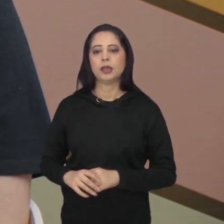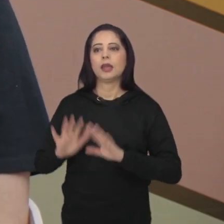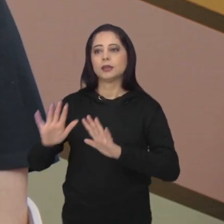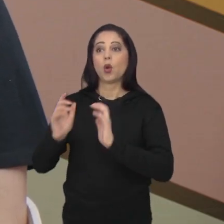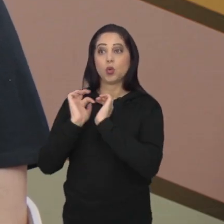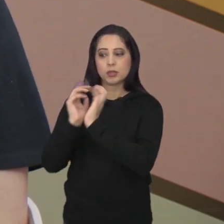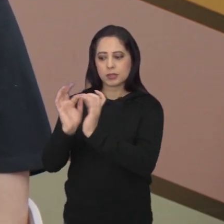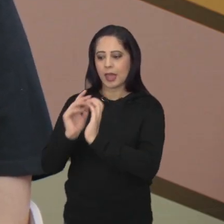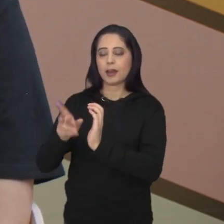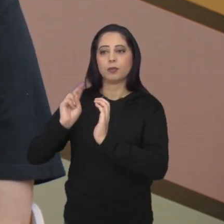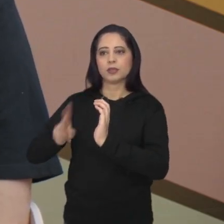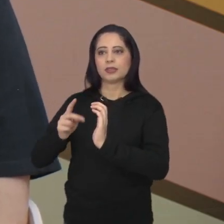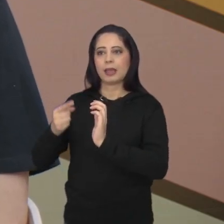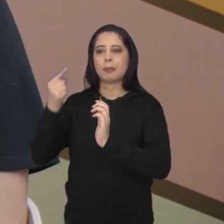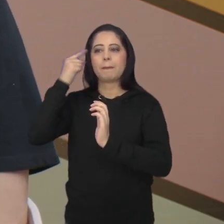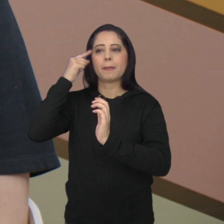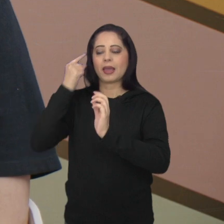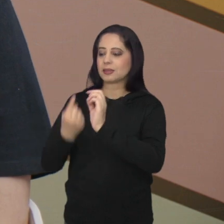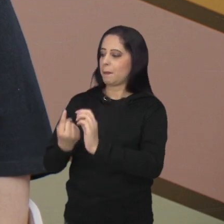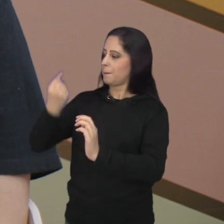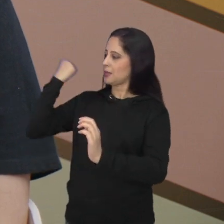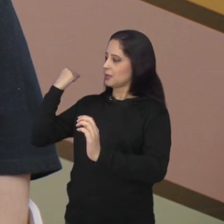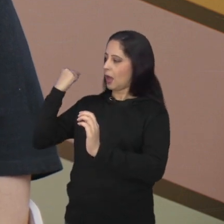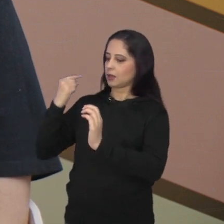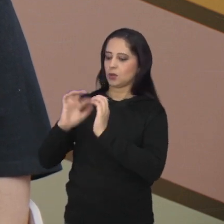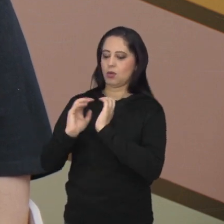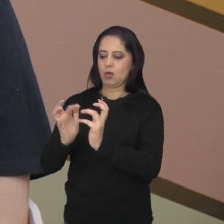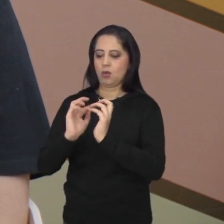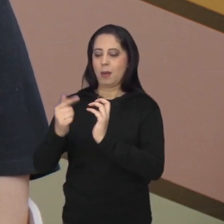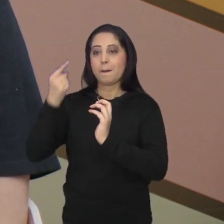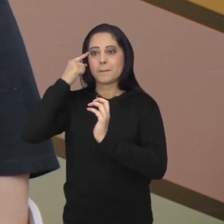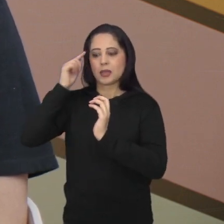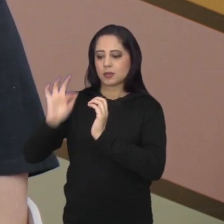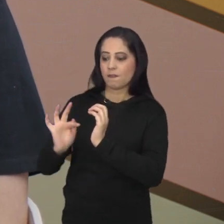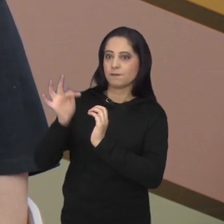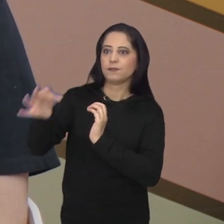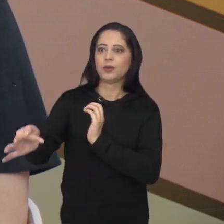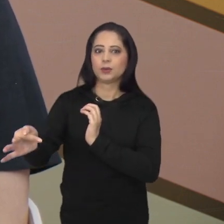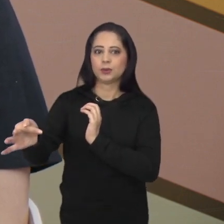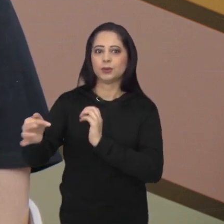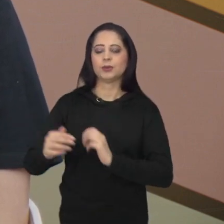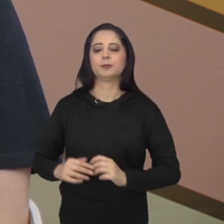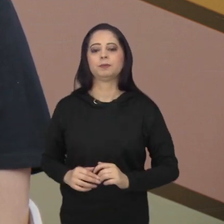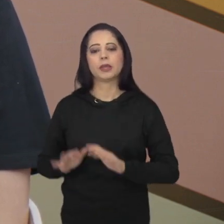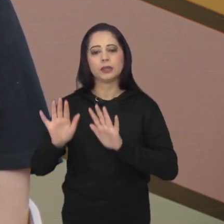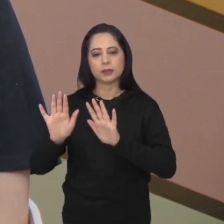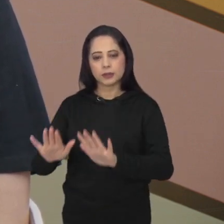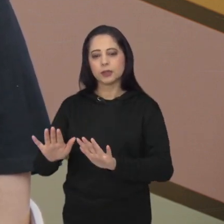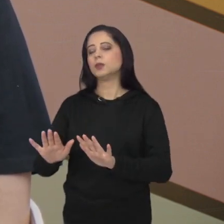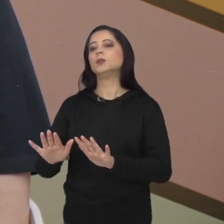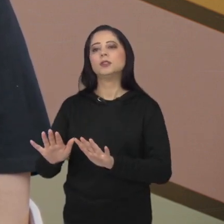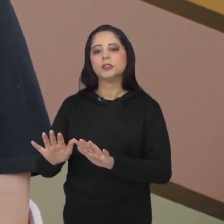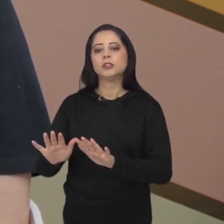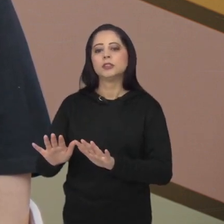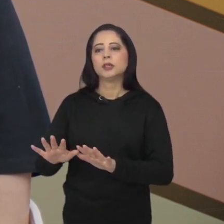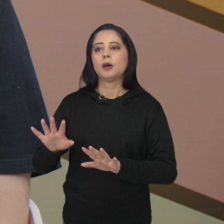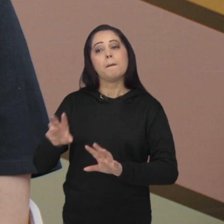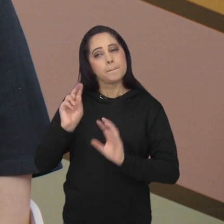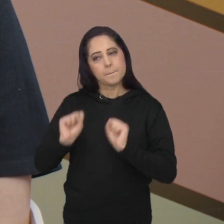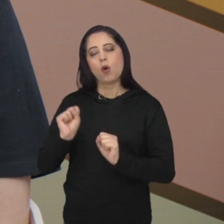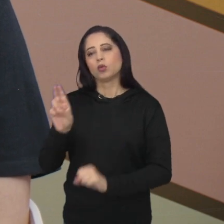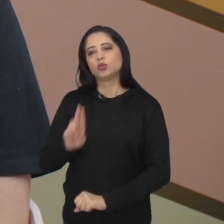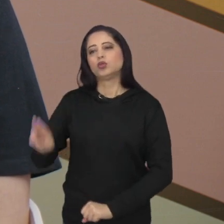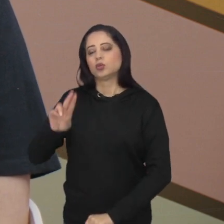a gente está sempre nesse movimento, passado e futuro. Dificilmente a gente está focado no aqui e agora. Então, a gente pode utilizar